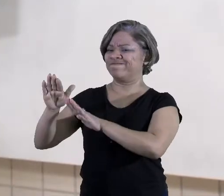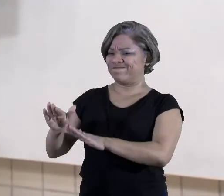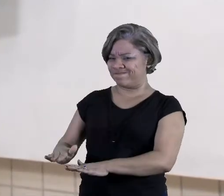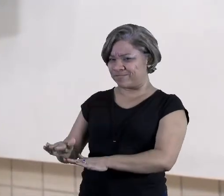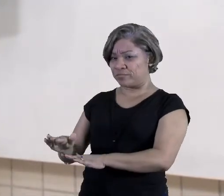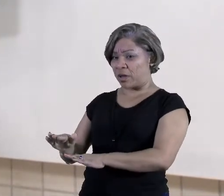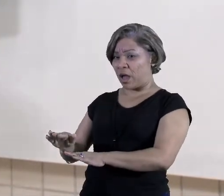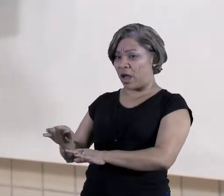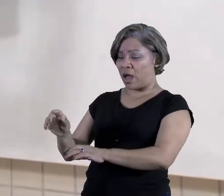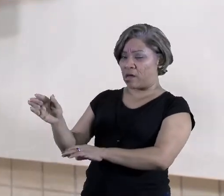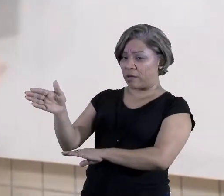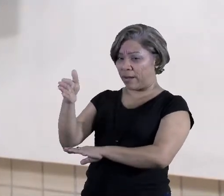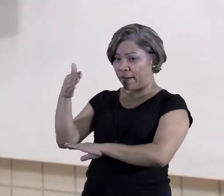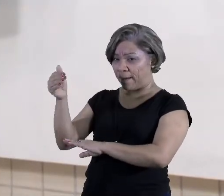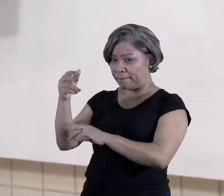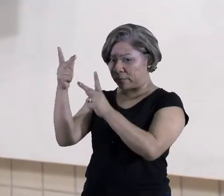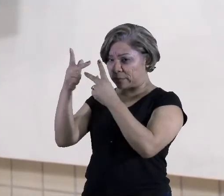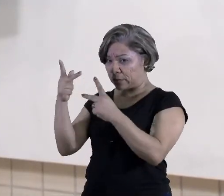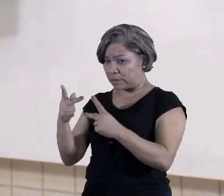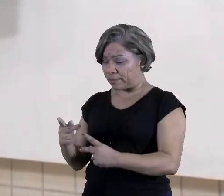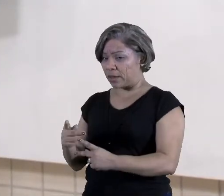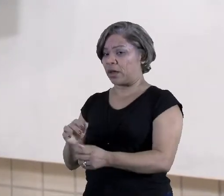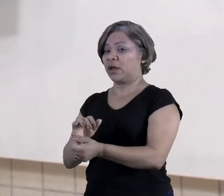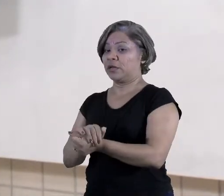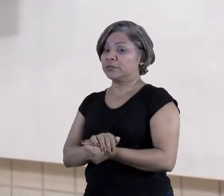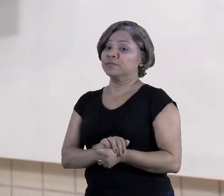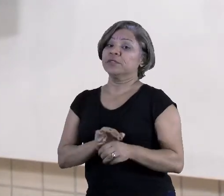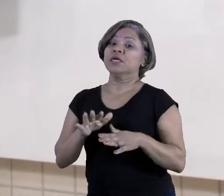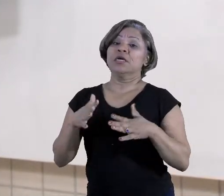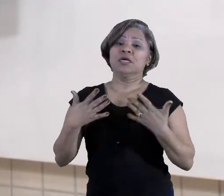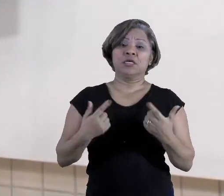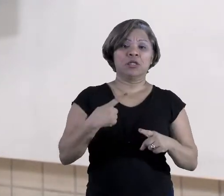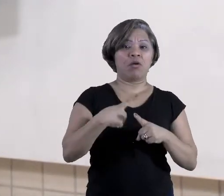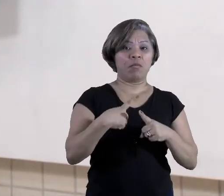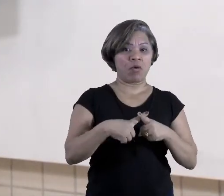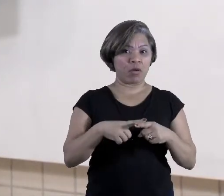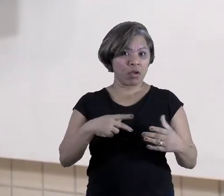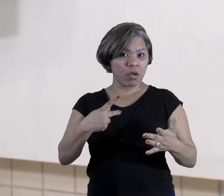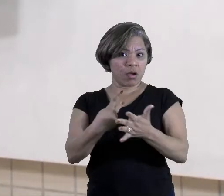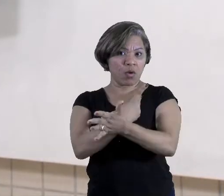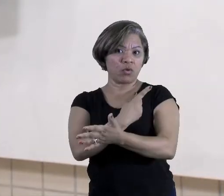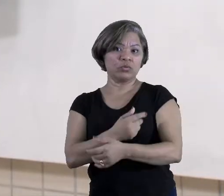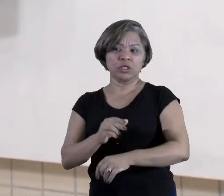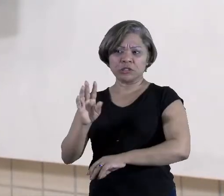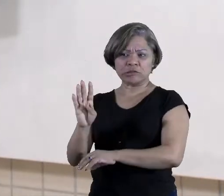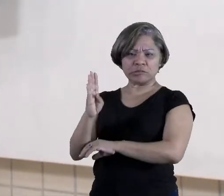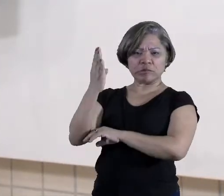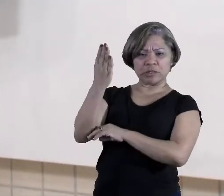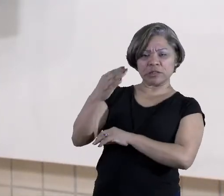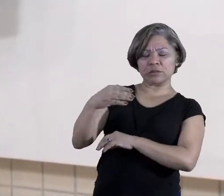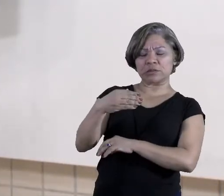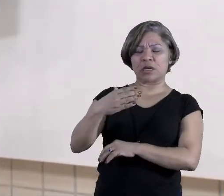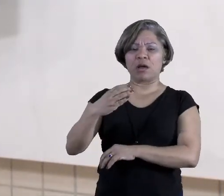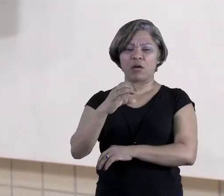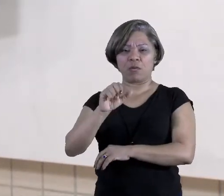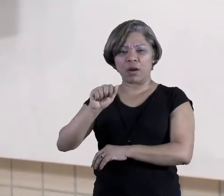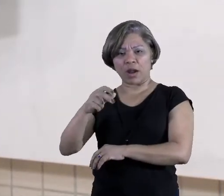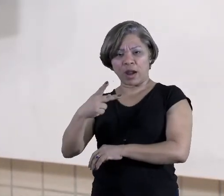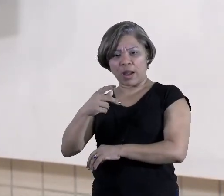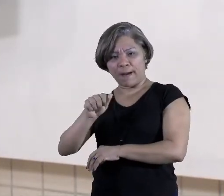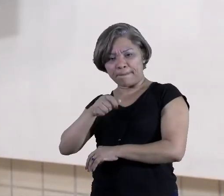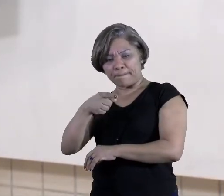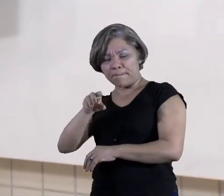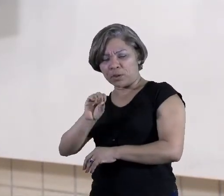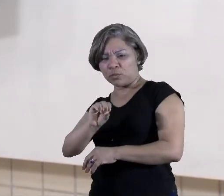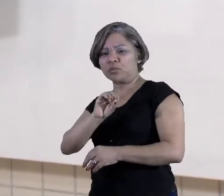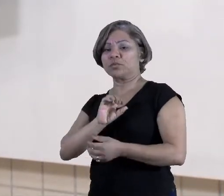do conflito. E ocorre o episódio conhecido como a traição do Capão, na qual esse exército, né, esses